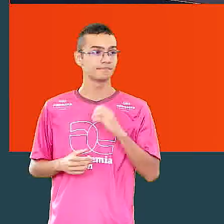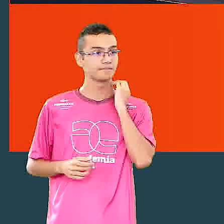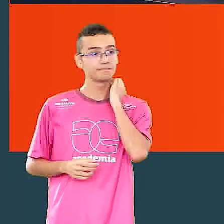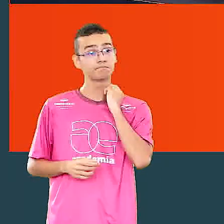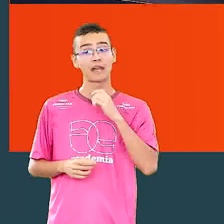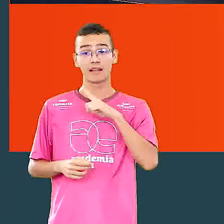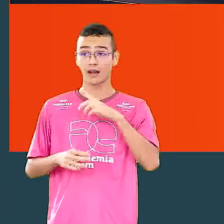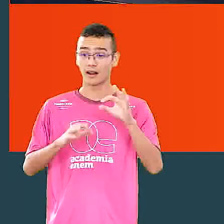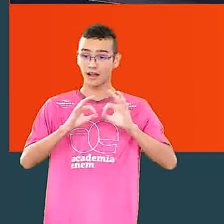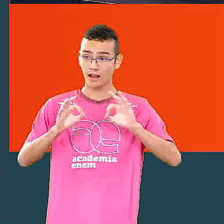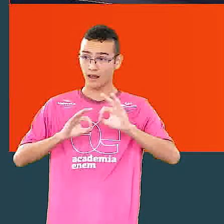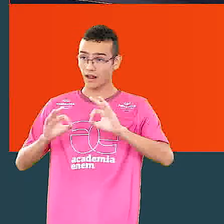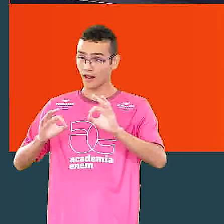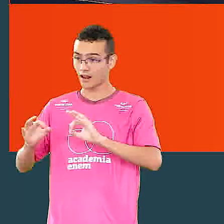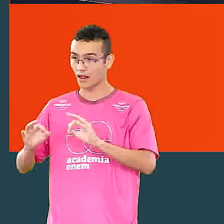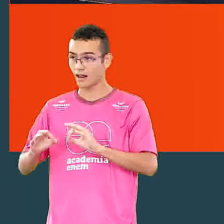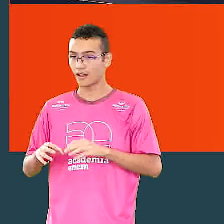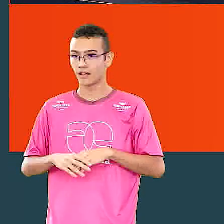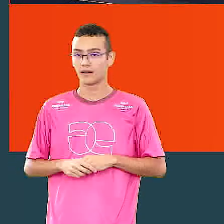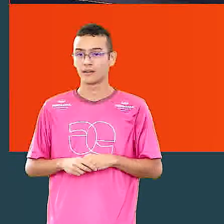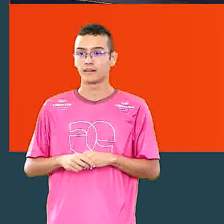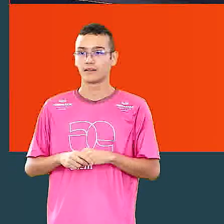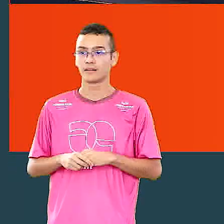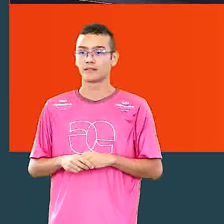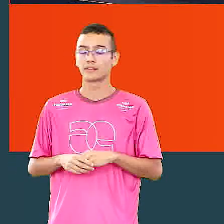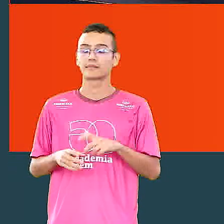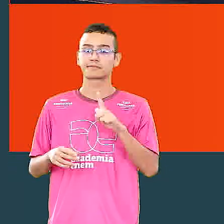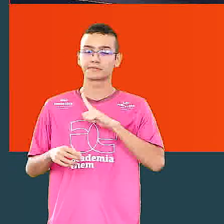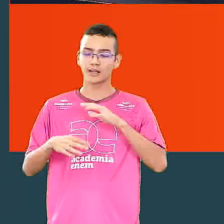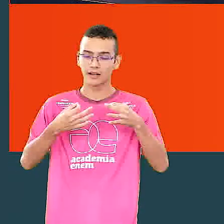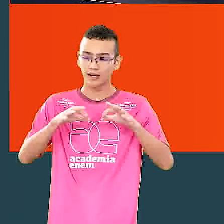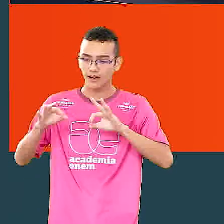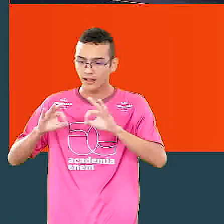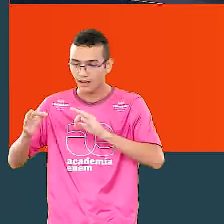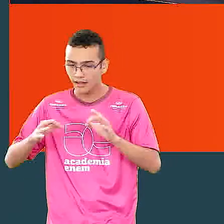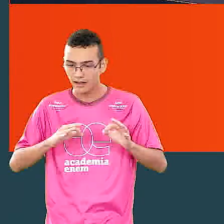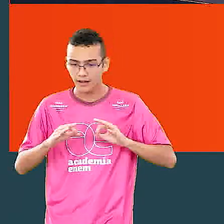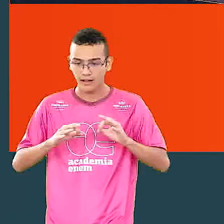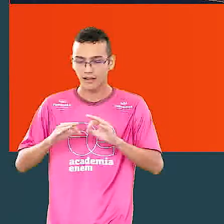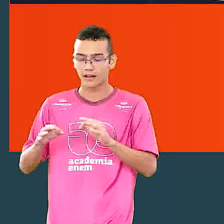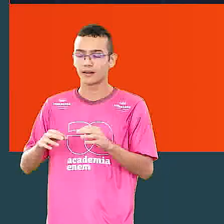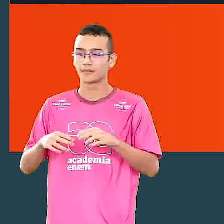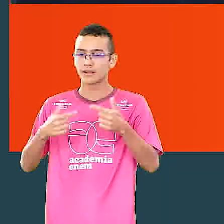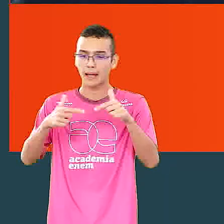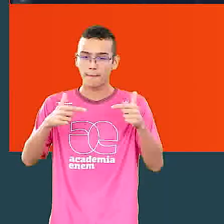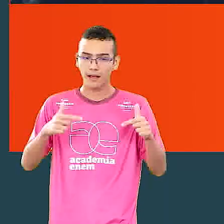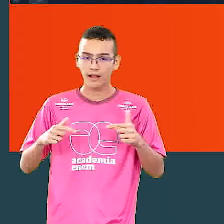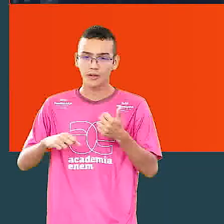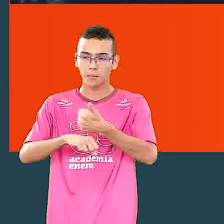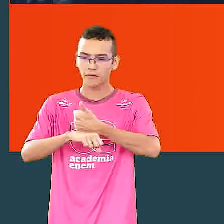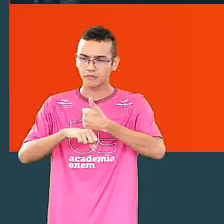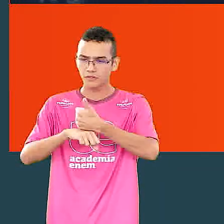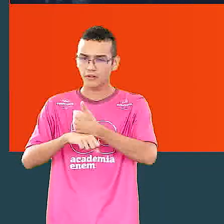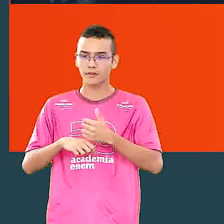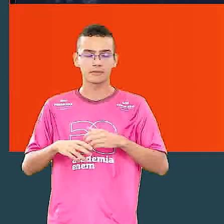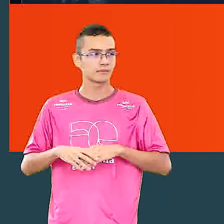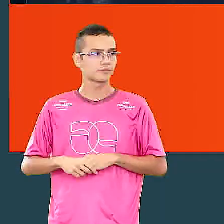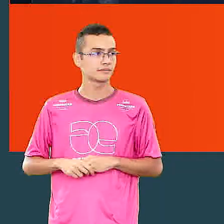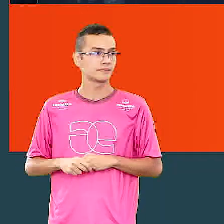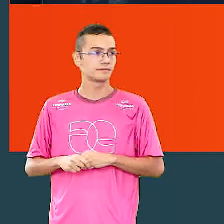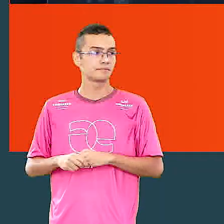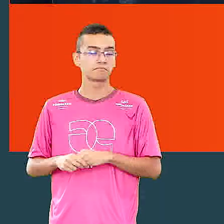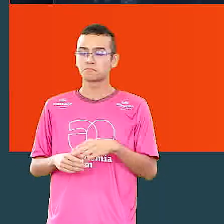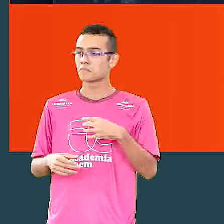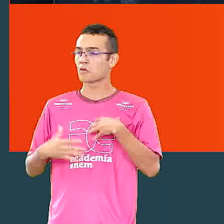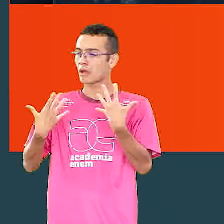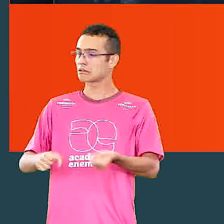Quem são os nativos? Os africanos. Eles estão se organizando para dizer o quê? Meu brother, eu não aceito mais a